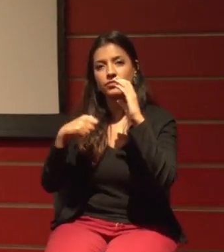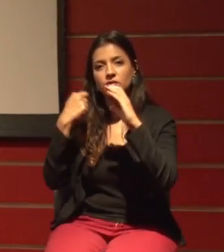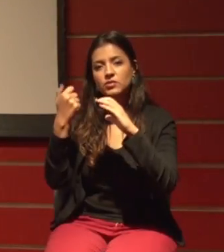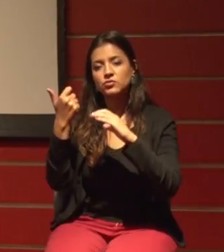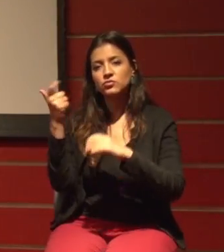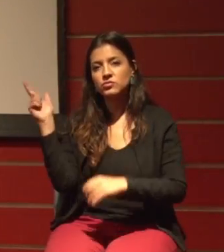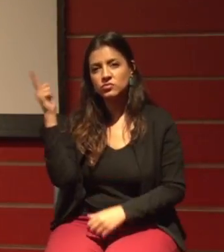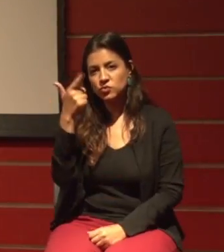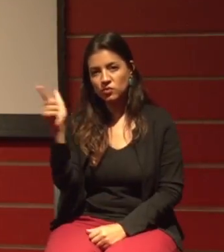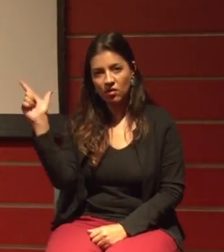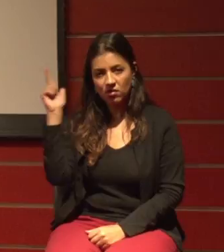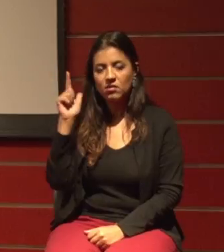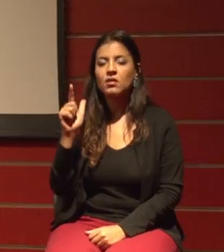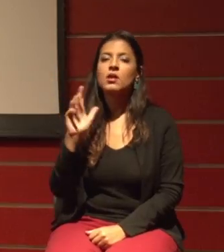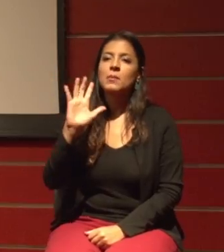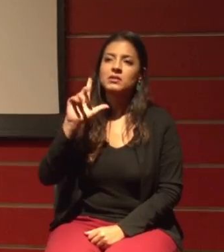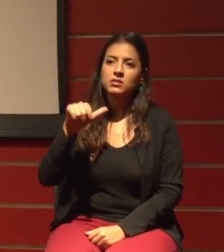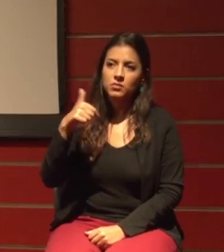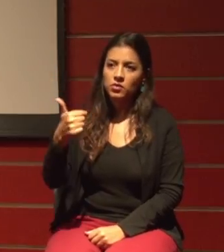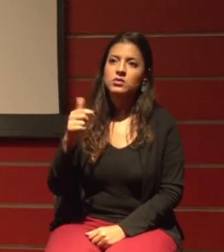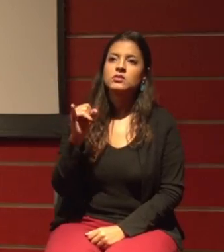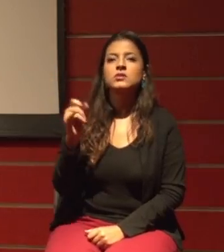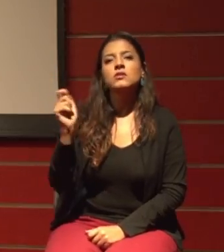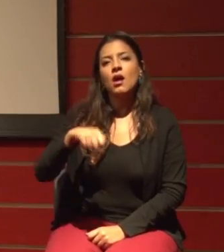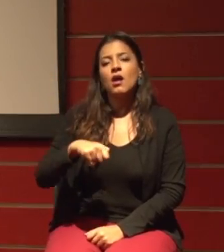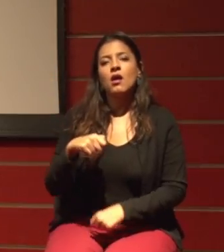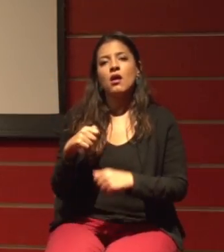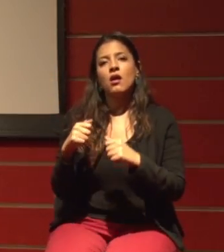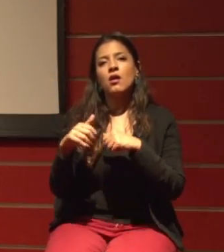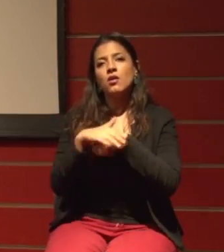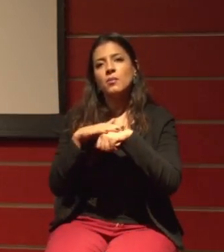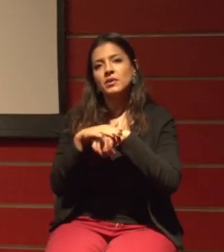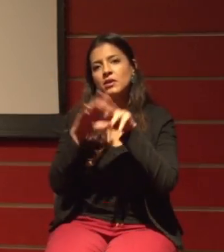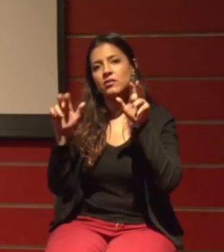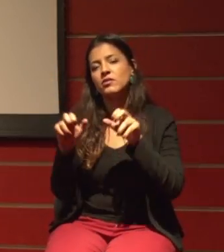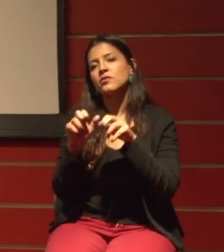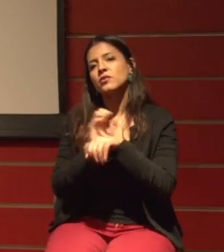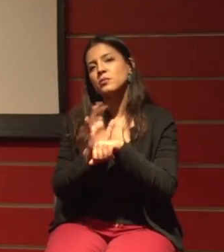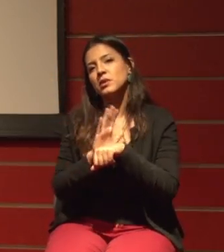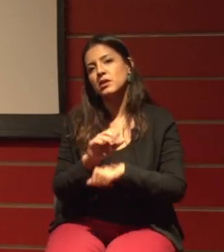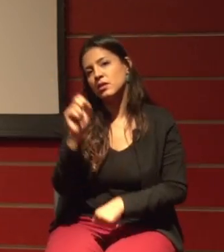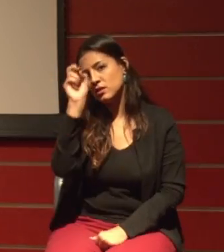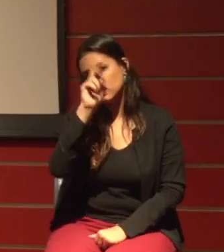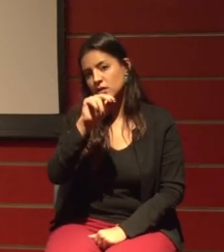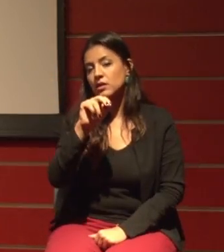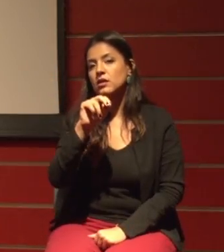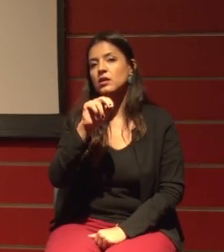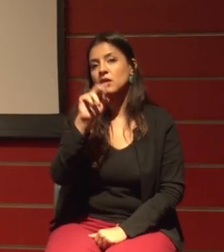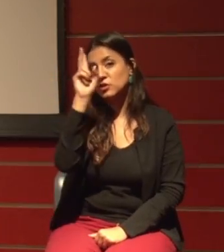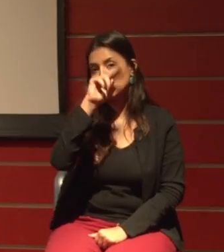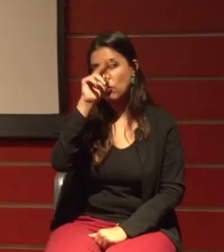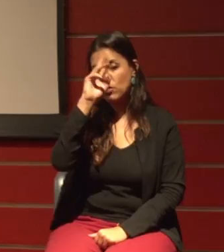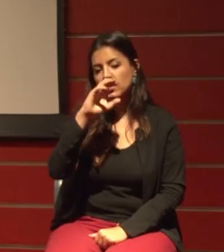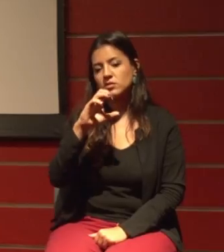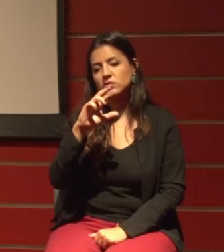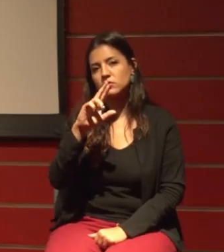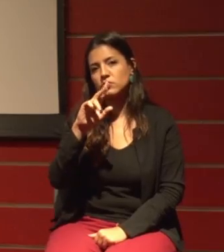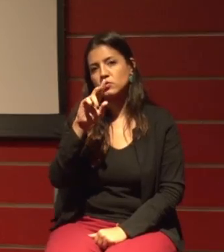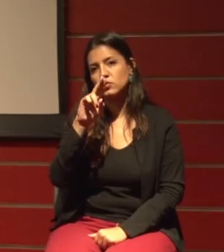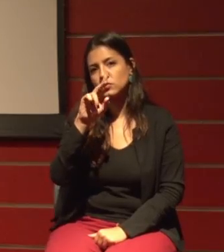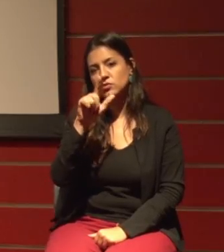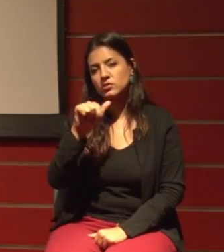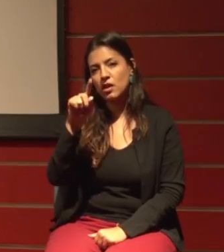depois que você falasse disso que se você pudesse comentar sobre Histórias Cruzadas eu não sei se você viu Hum Depois